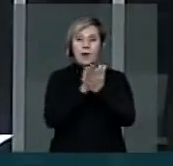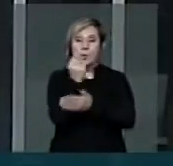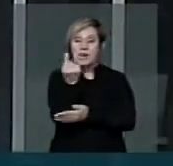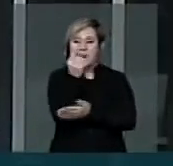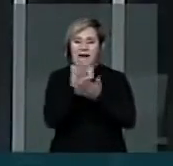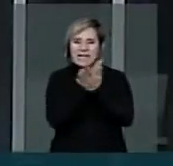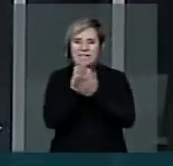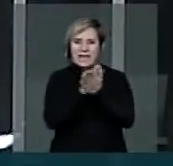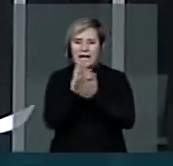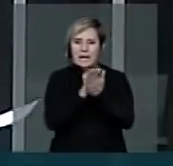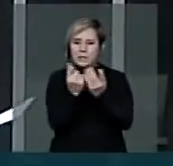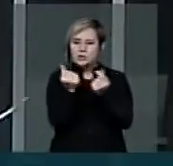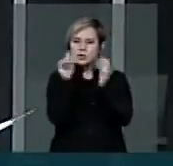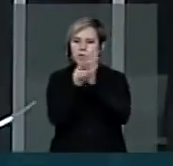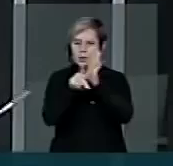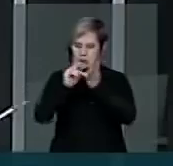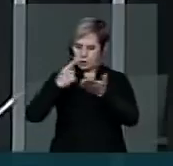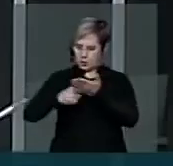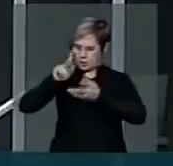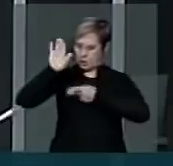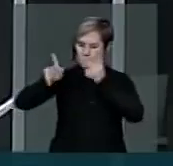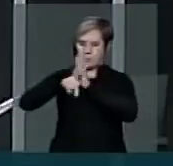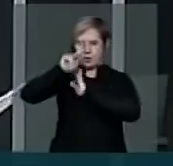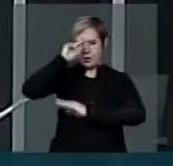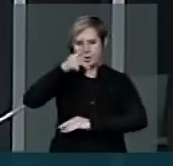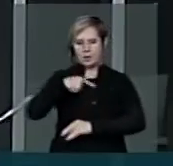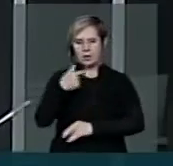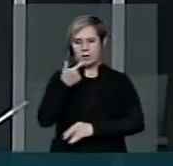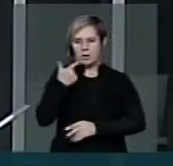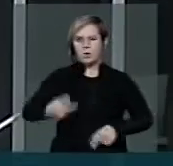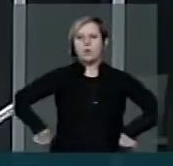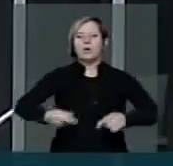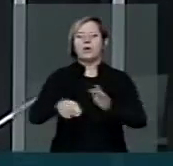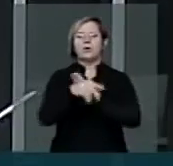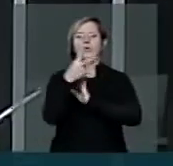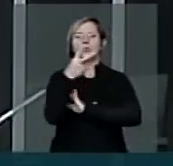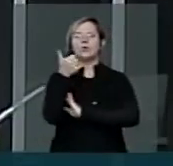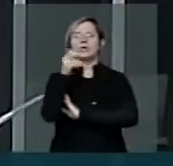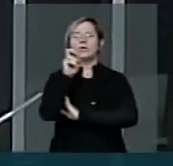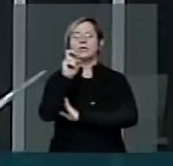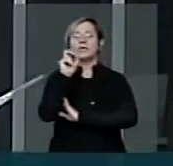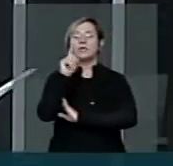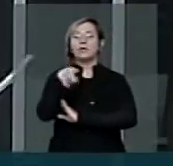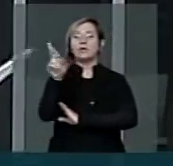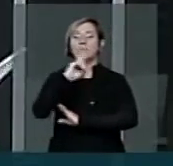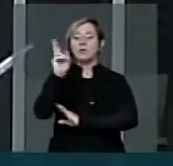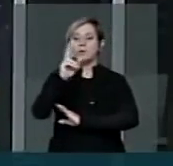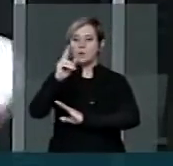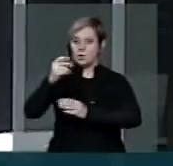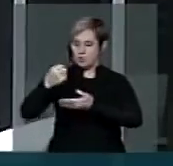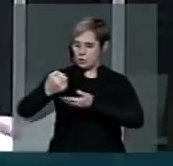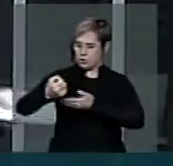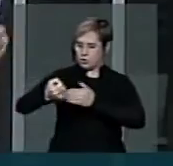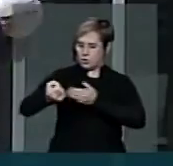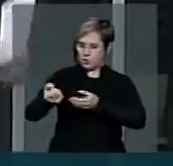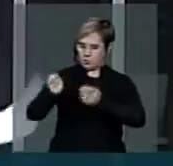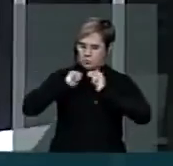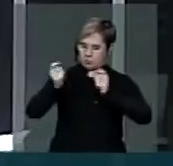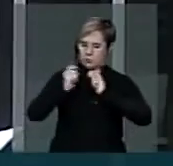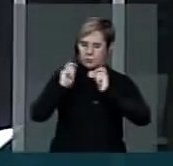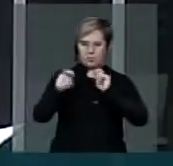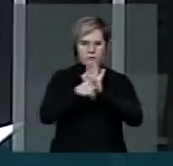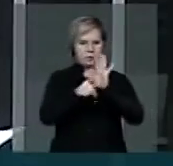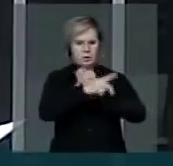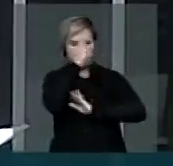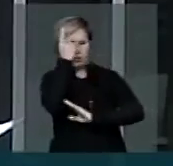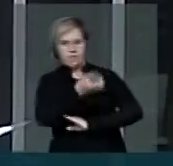política. Gastei 215 mil reais. Doações voluntárias de 10, de 5, de 20, de 50 das